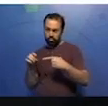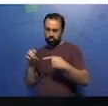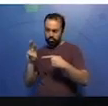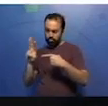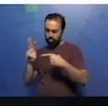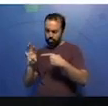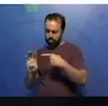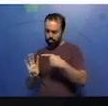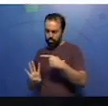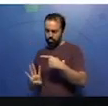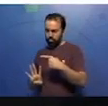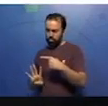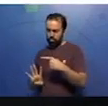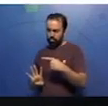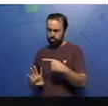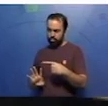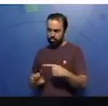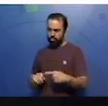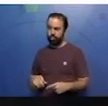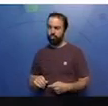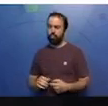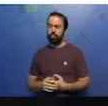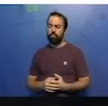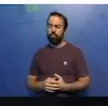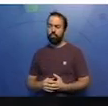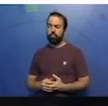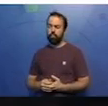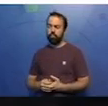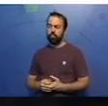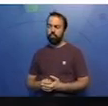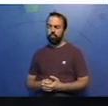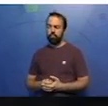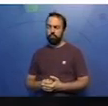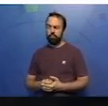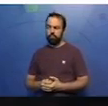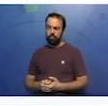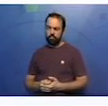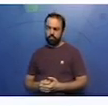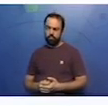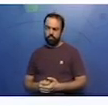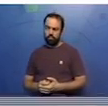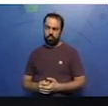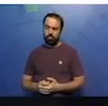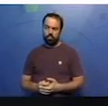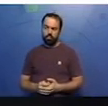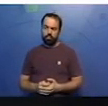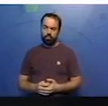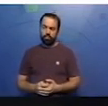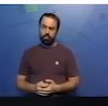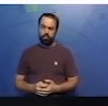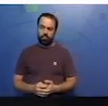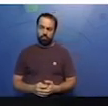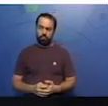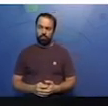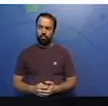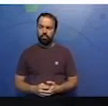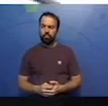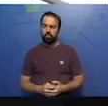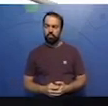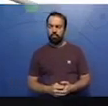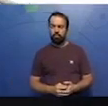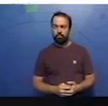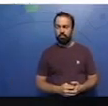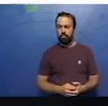ser 20 segundos. Mas eu tenho outra maneira também, né?